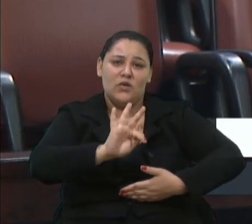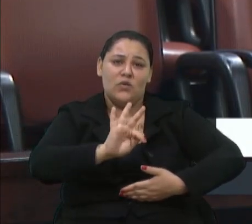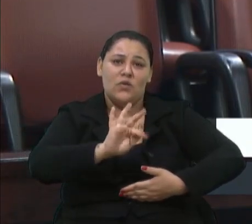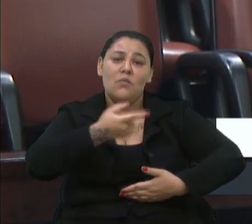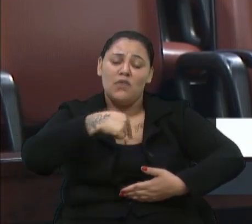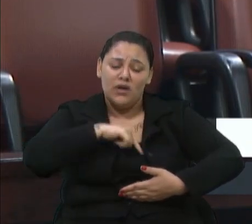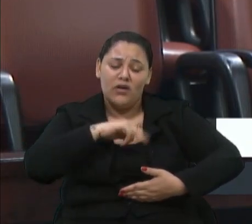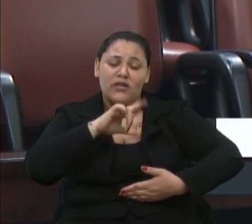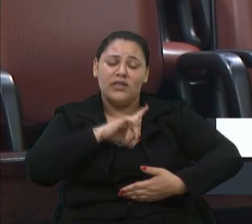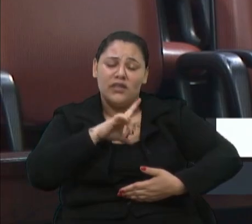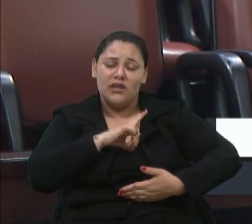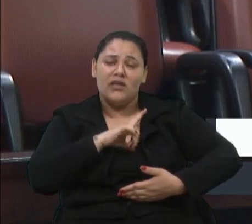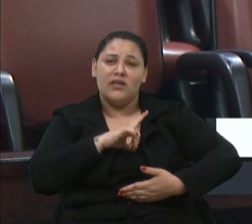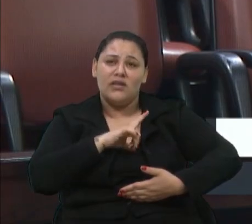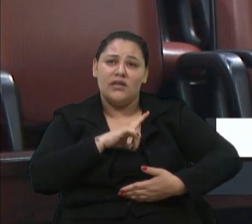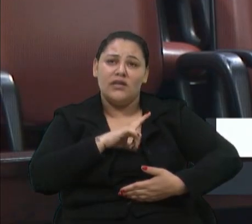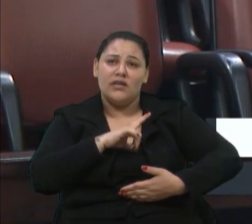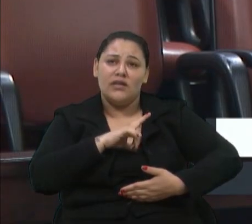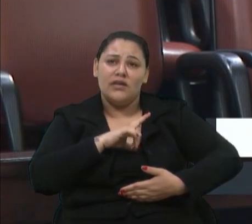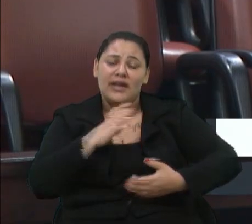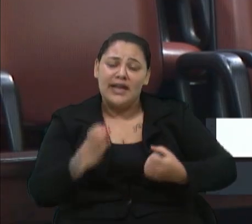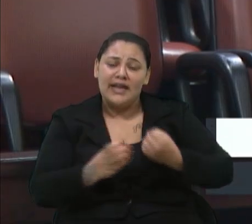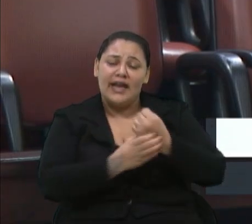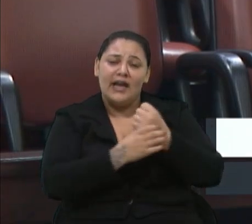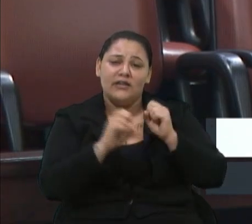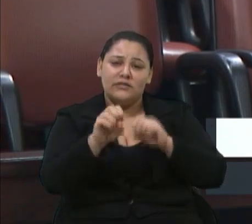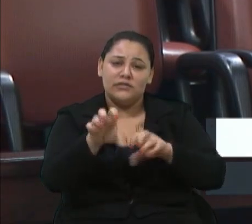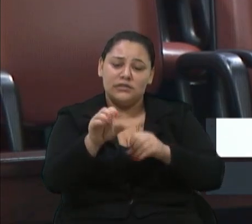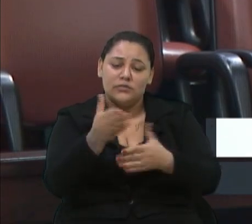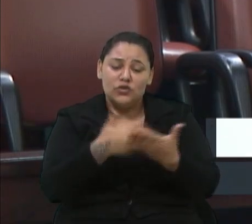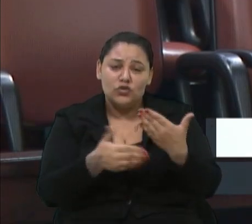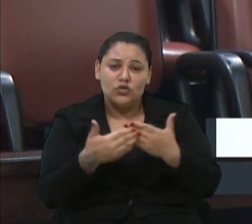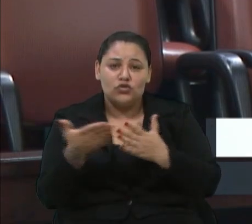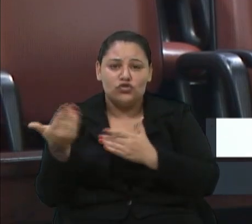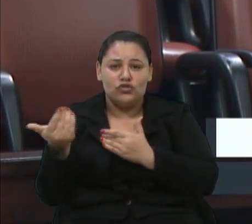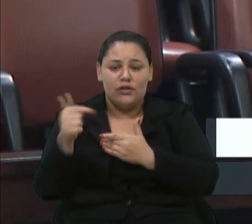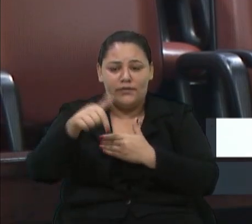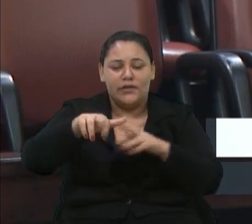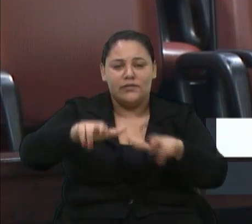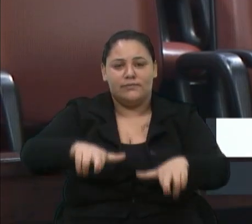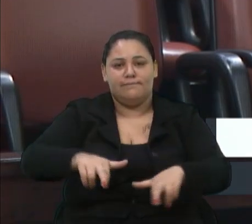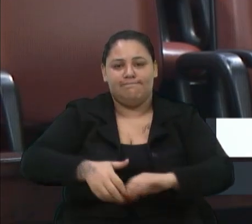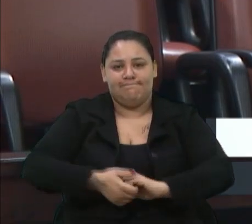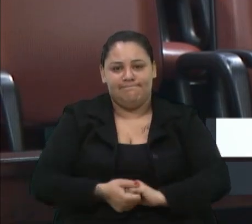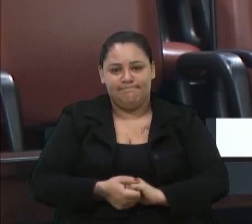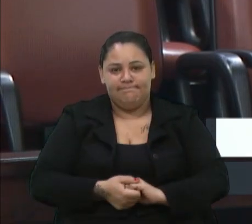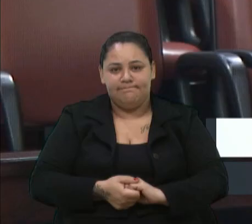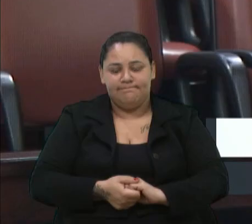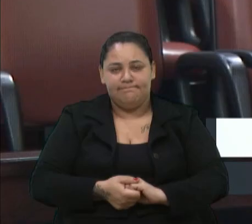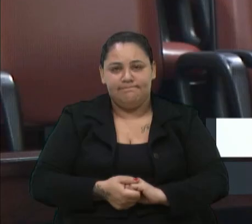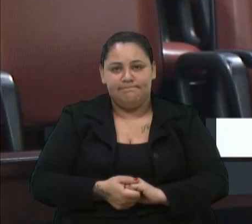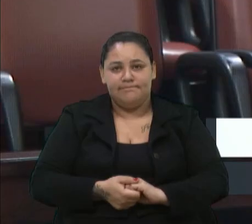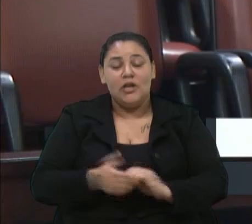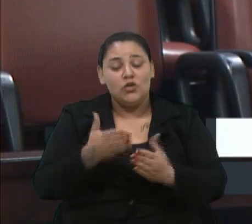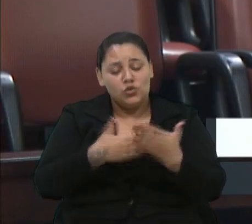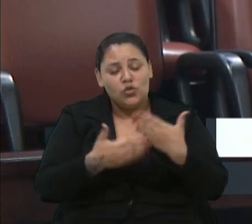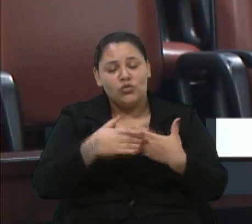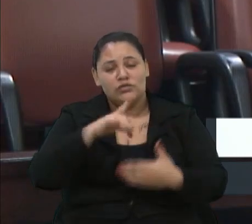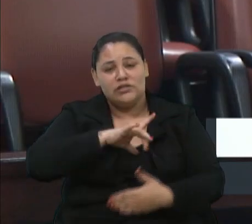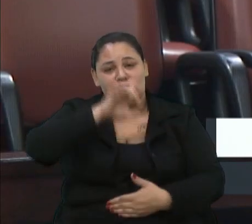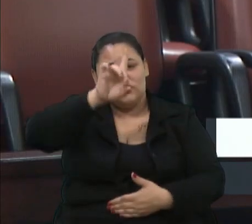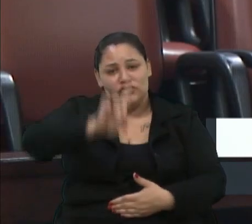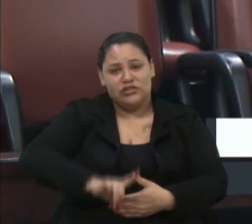dê condições a garantir a educação para todos aqui na região. Todos têm direito